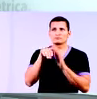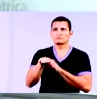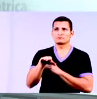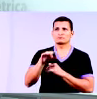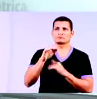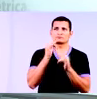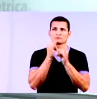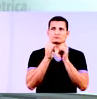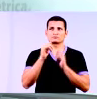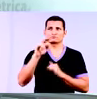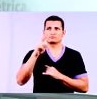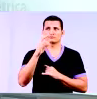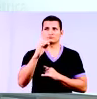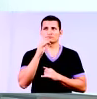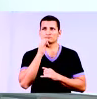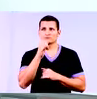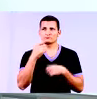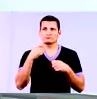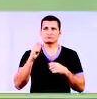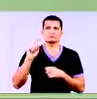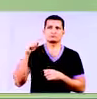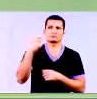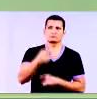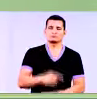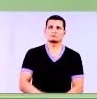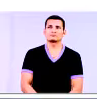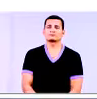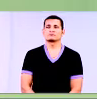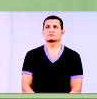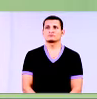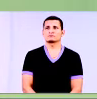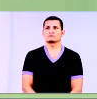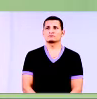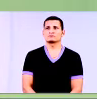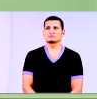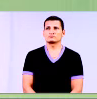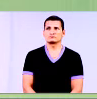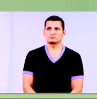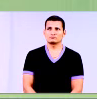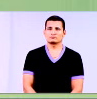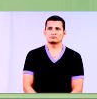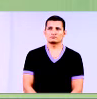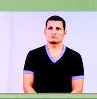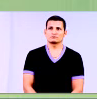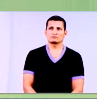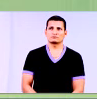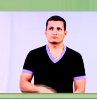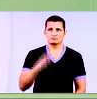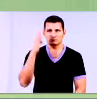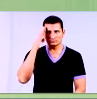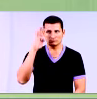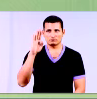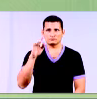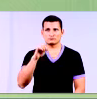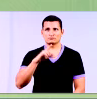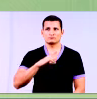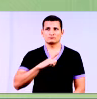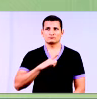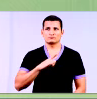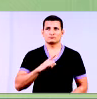no HD, quando eu precisar depois, ok? Essa memória principal ela pode se dividir em